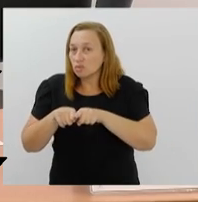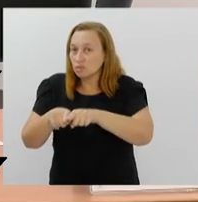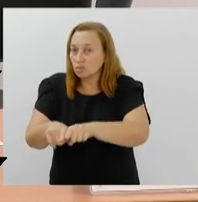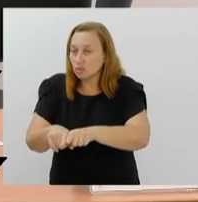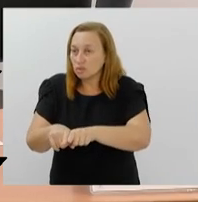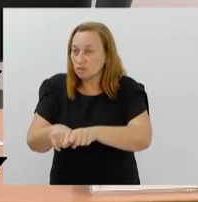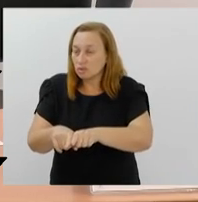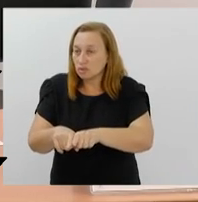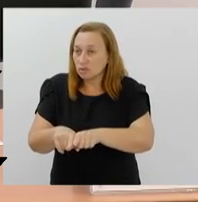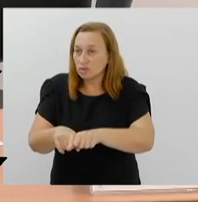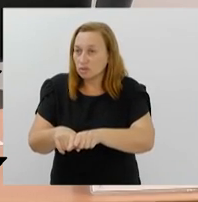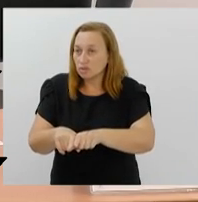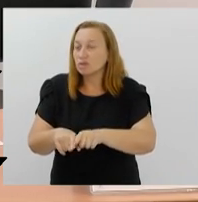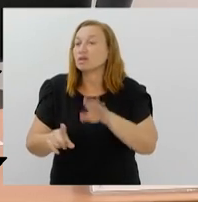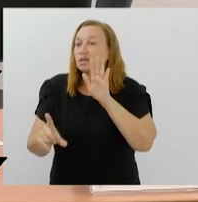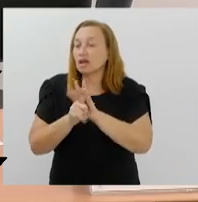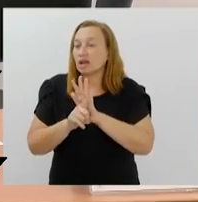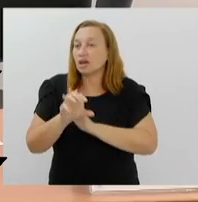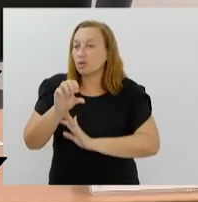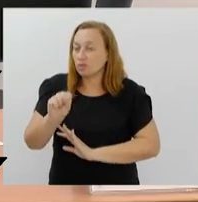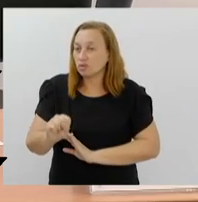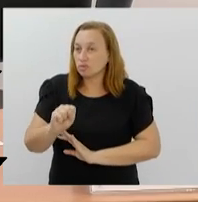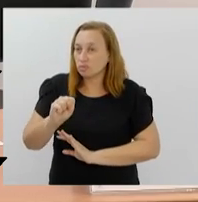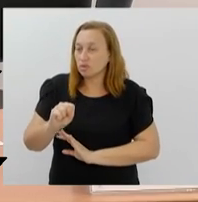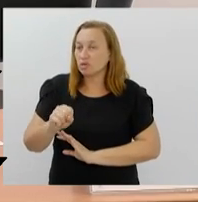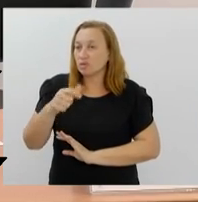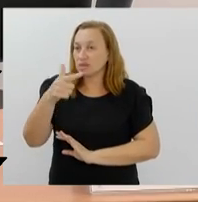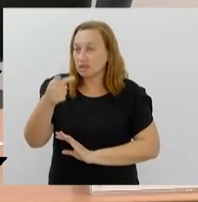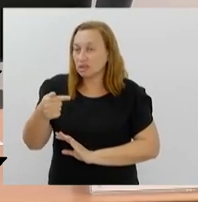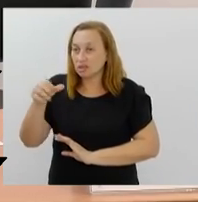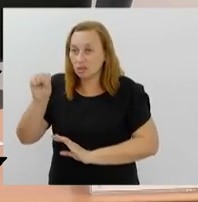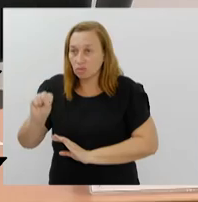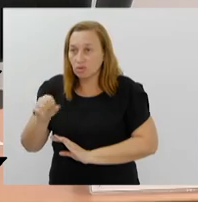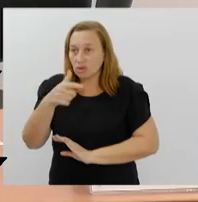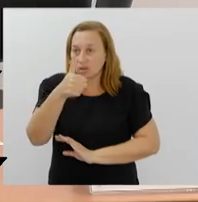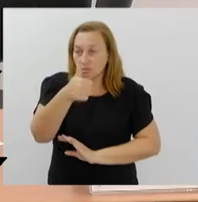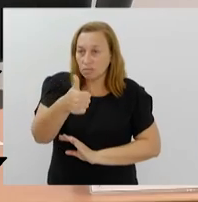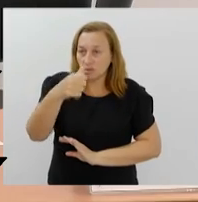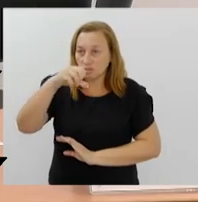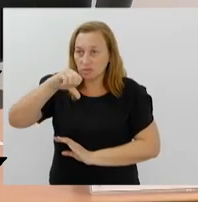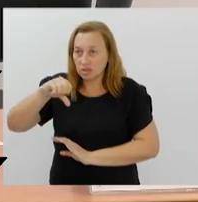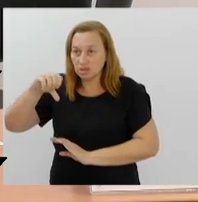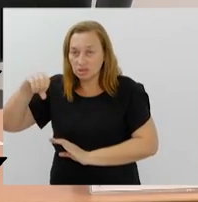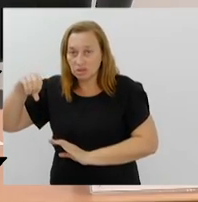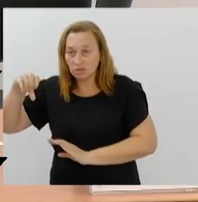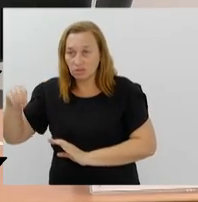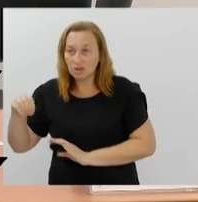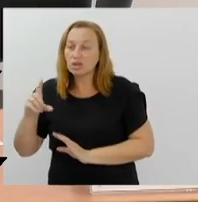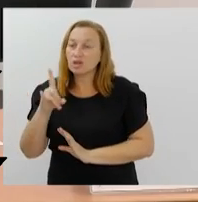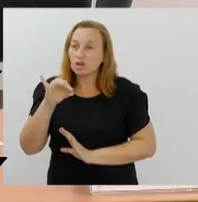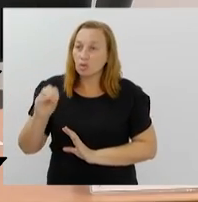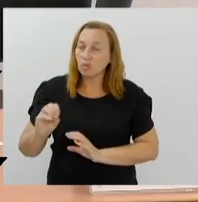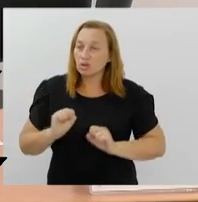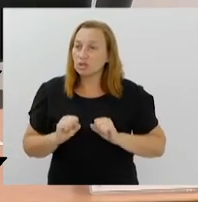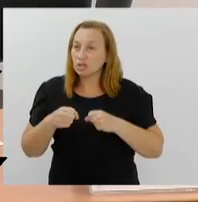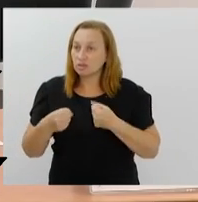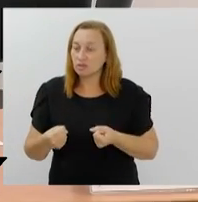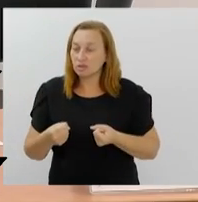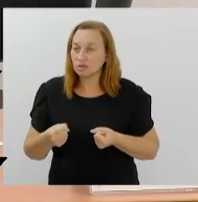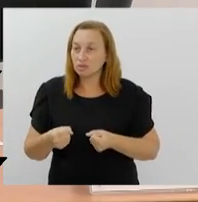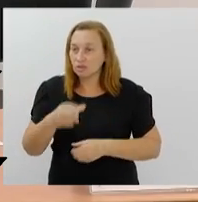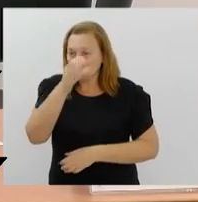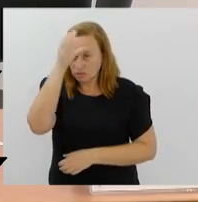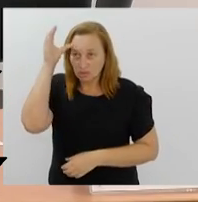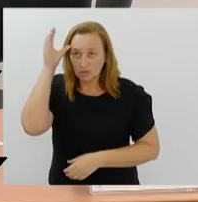das disposições da lei 8078 de 1990 que é o código de defesa do